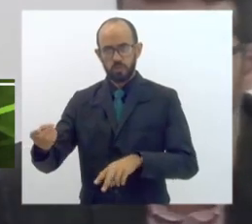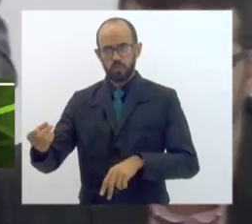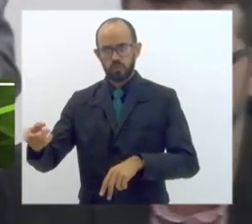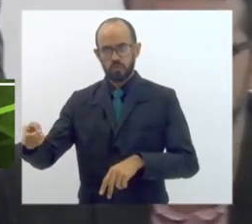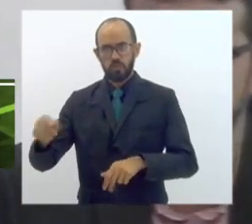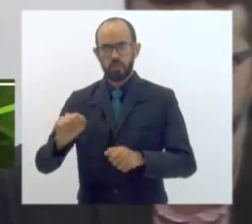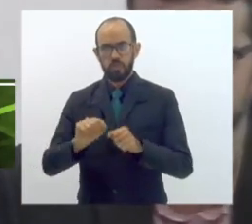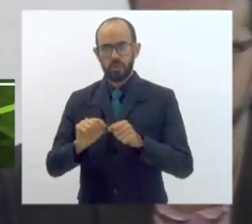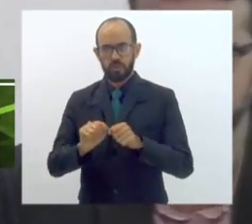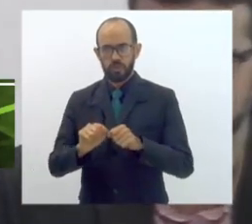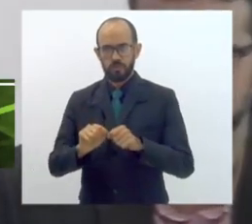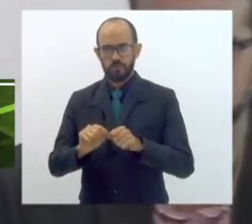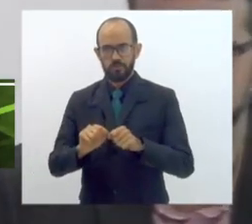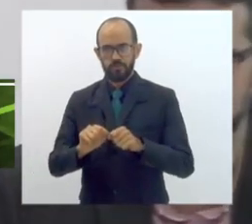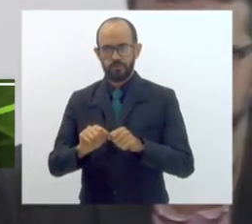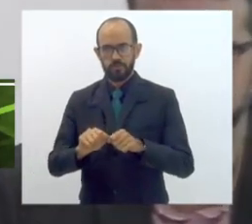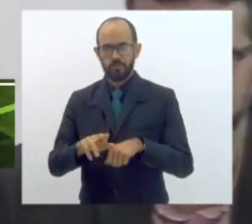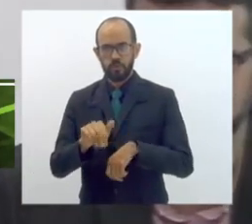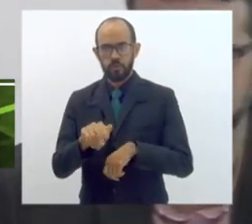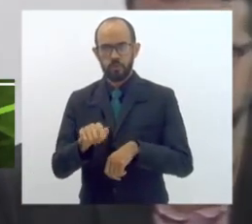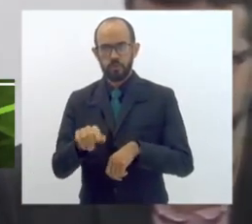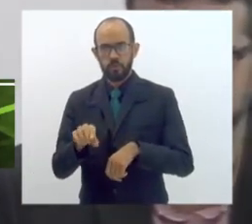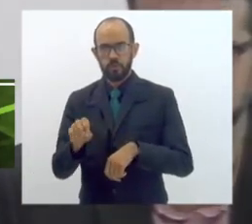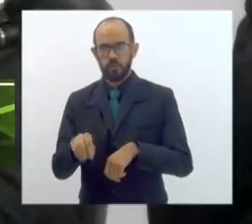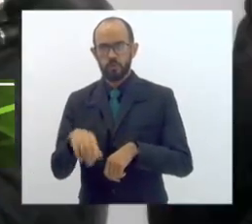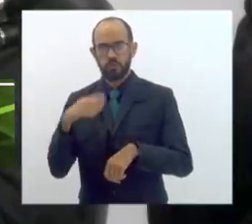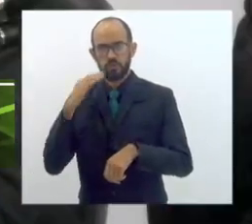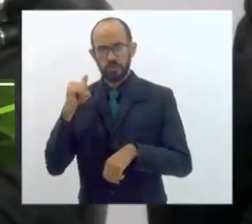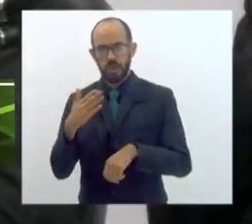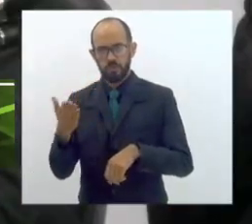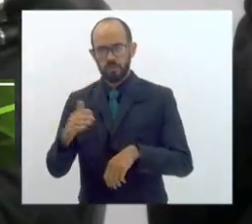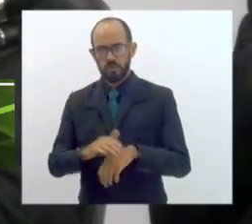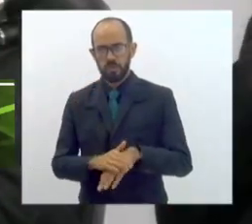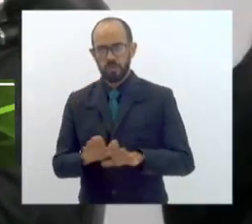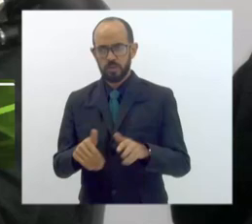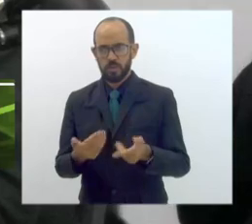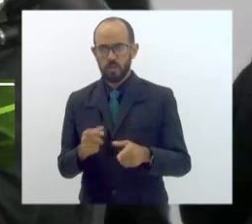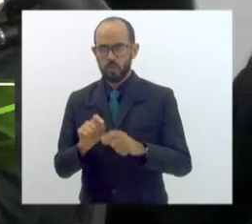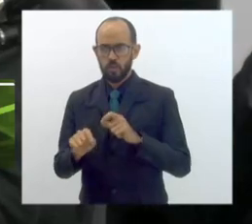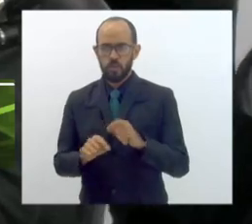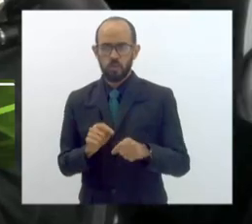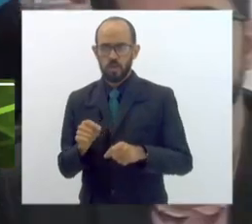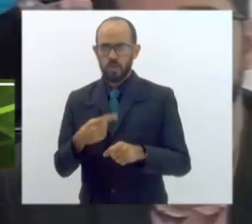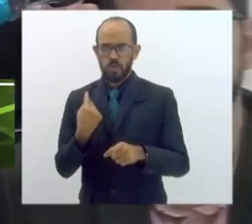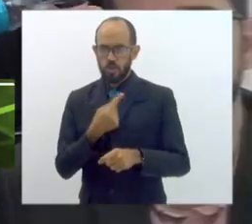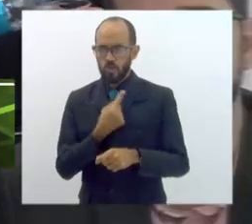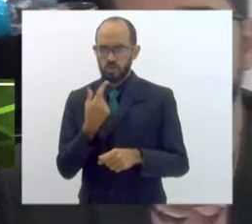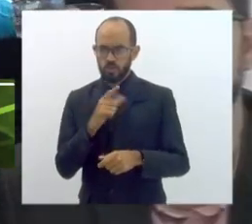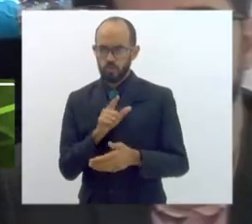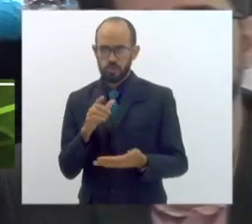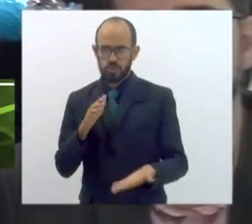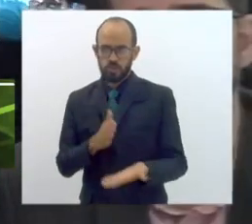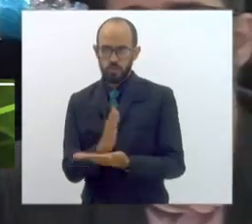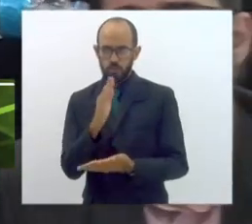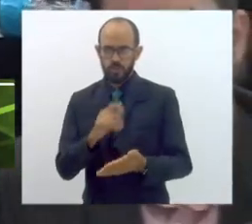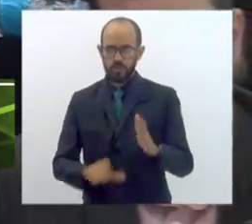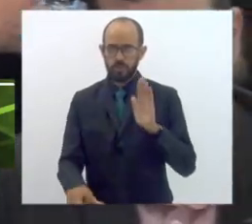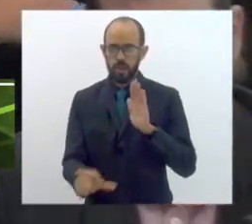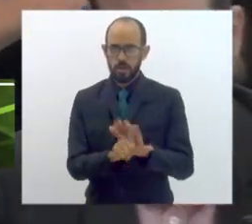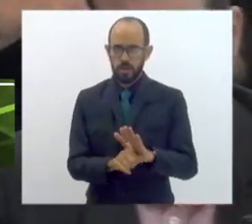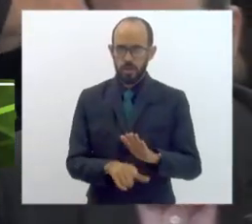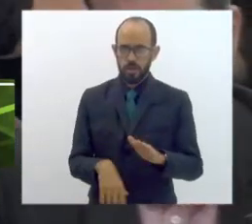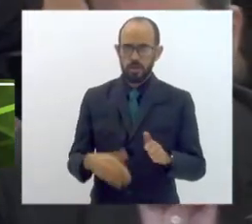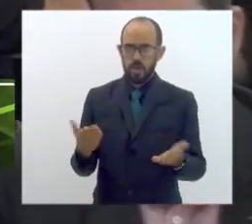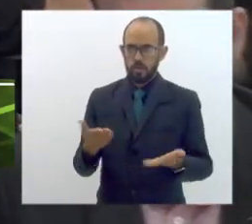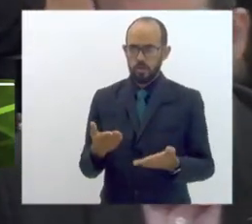o Rodrigo, que é presidente do COSEMES, e sabe. Então, a gente conseguiu a aprovação dessa lei, que a gente agora